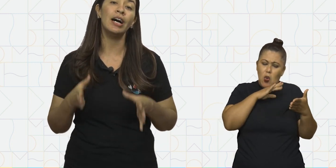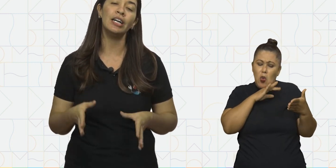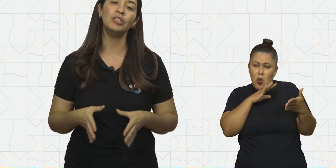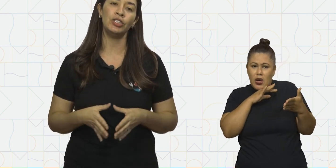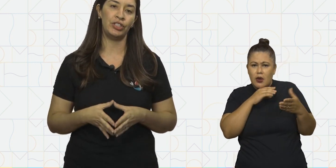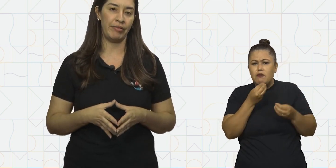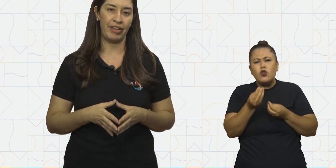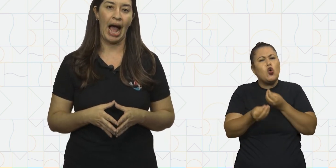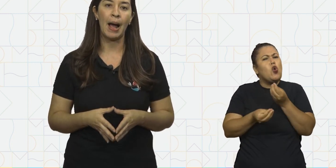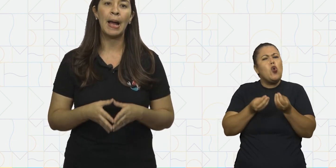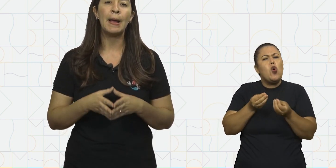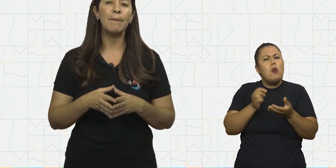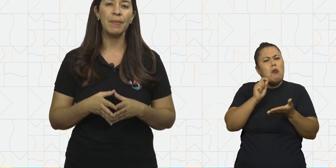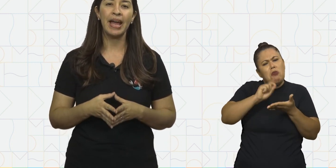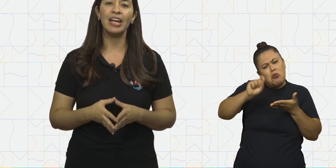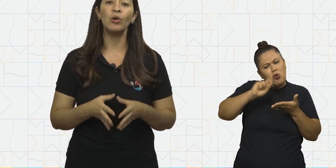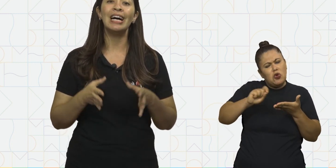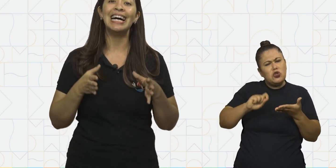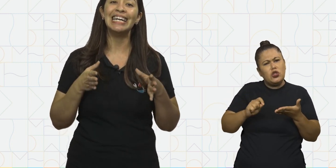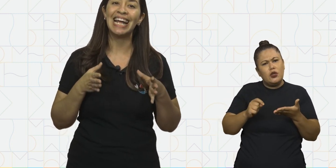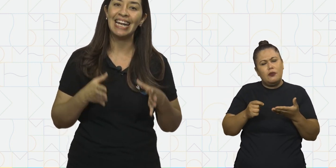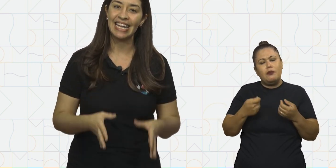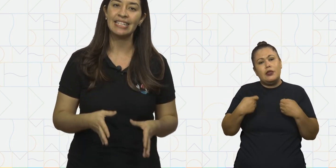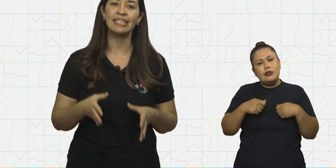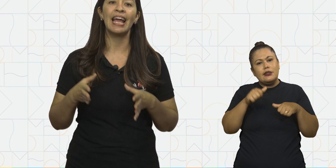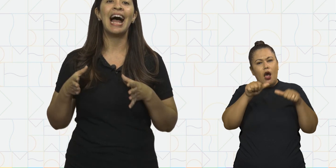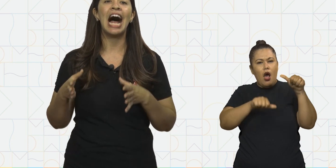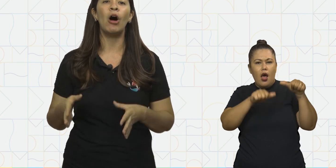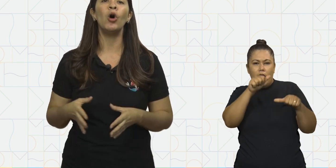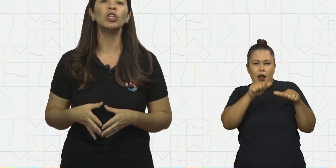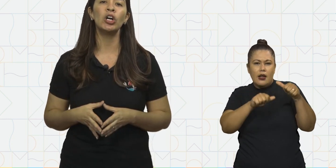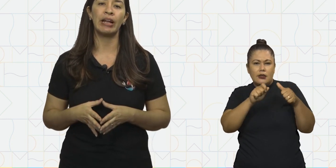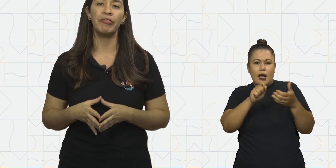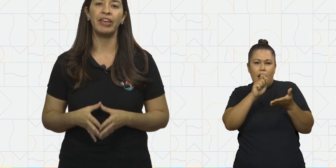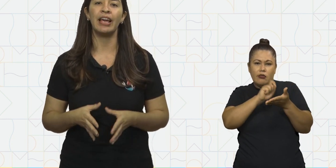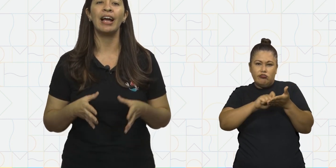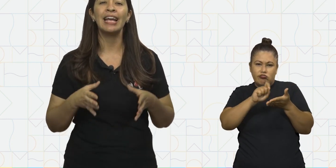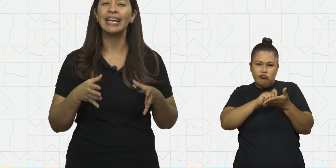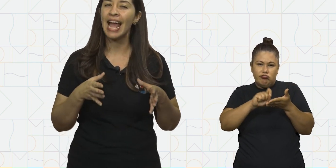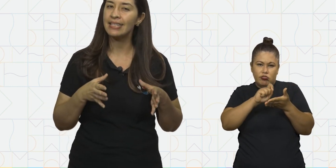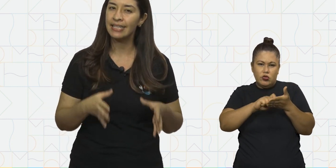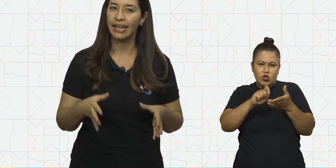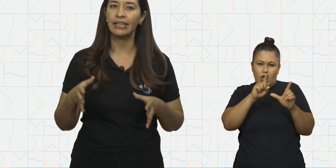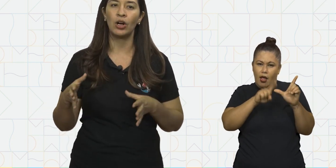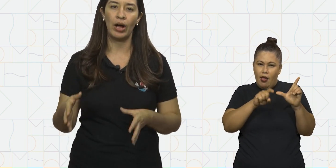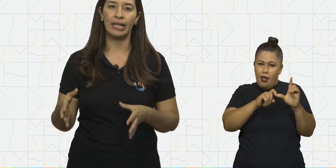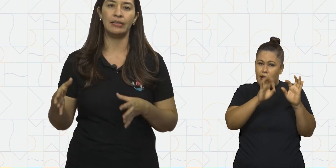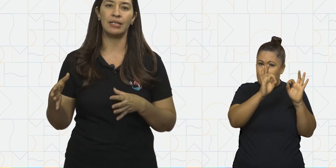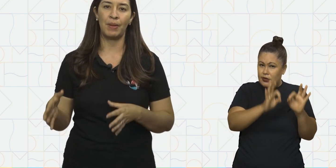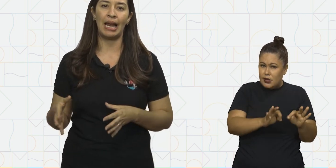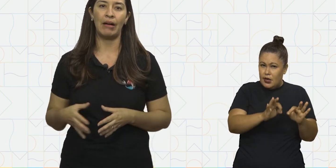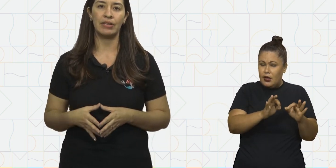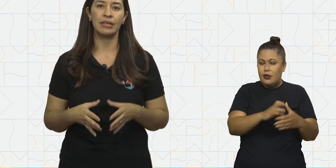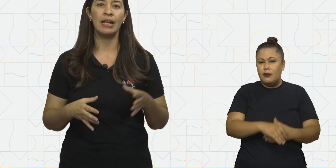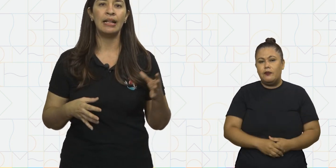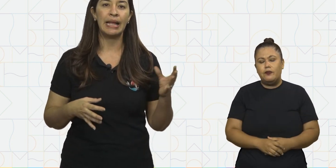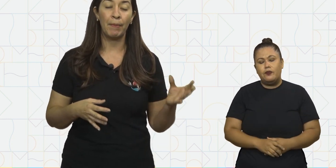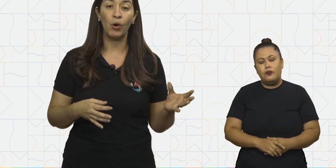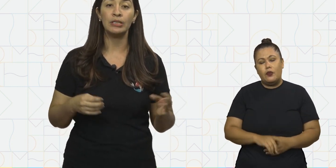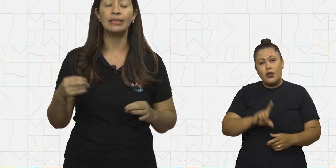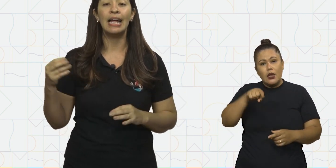texto antes de enviar? Primeiro, analise a ortografia, que é a escrita correta das